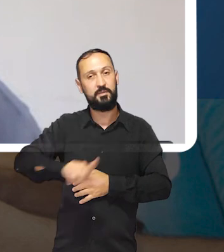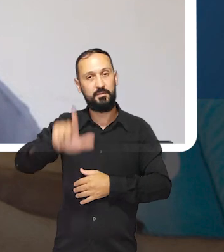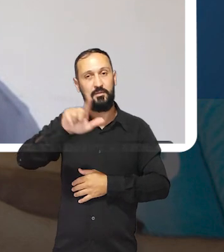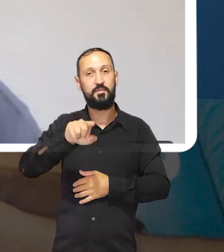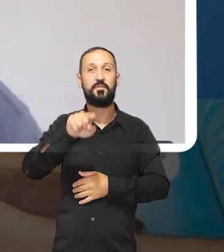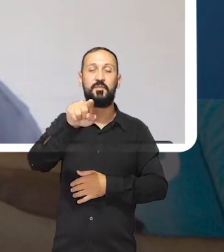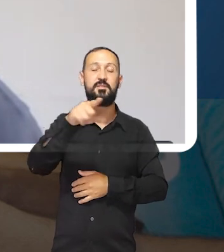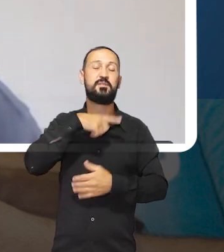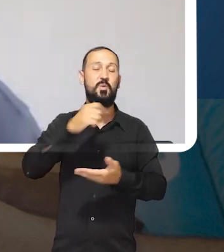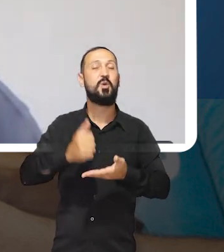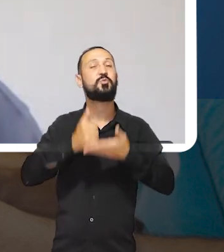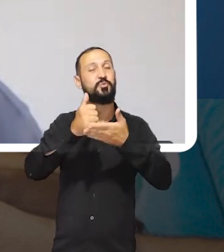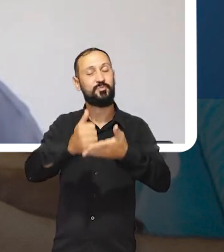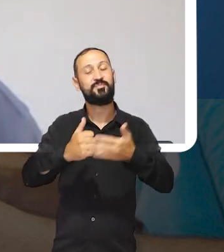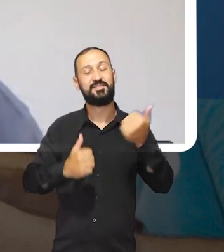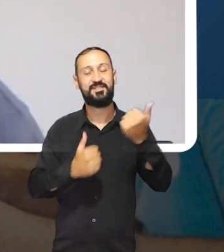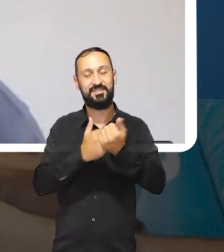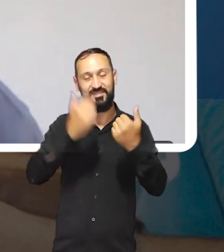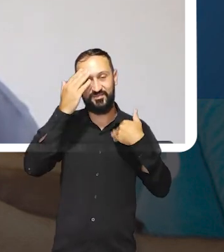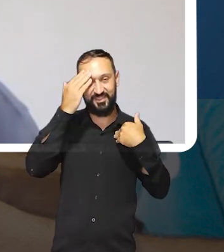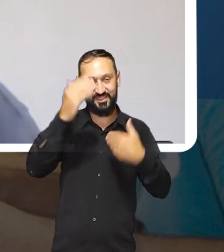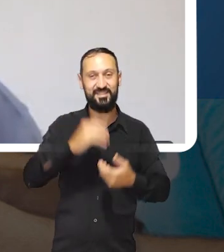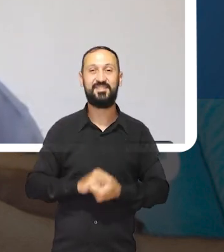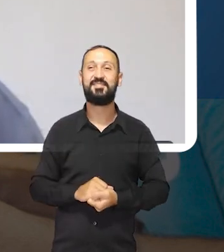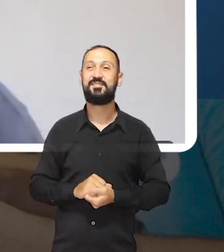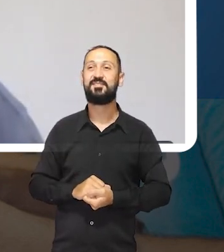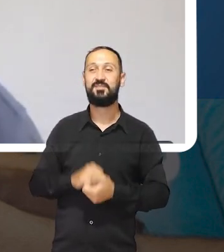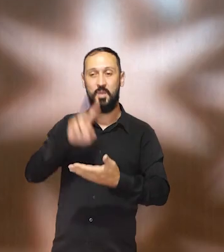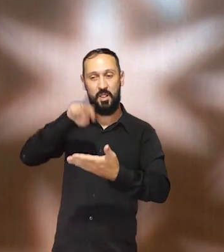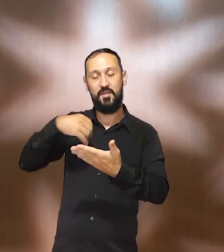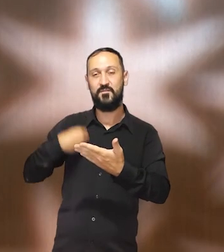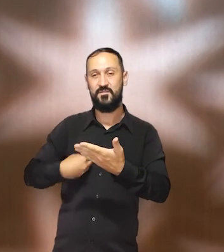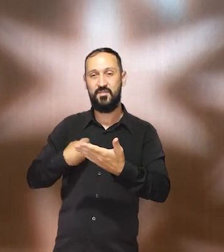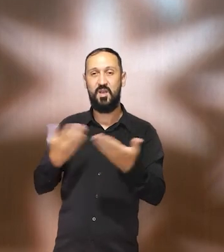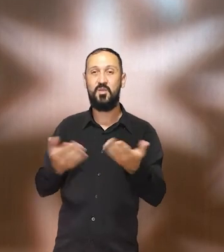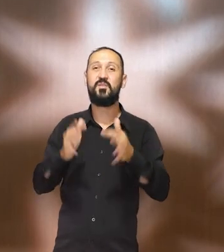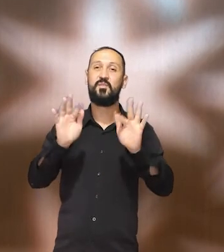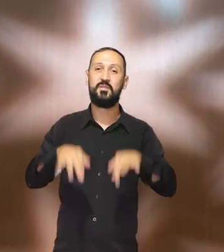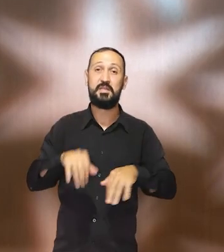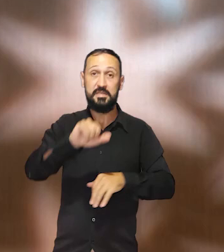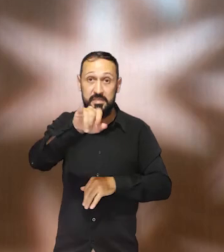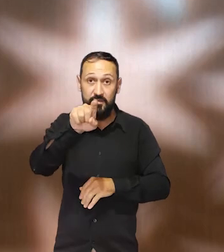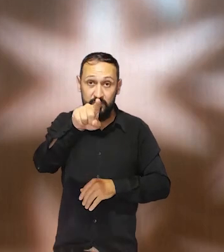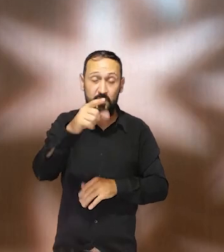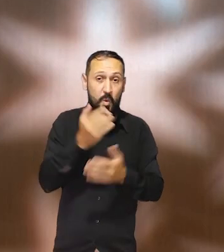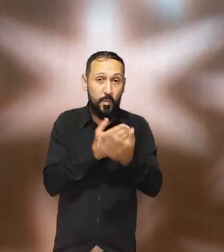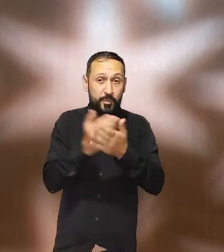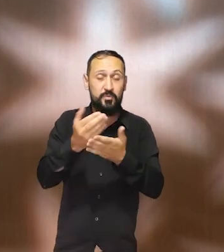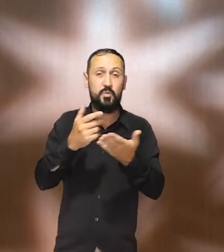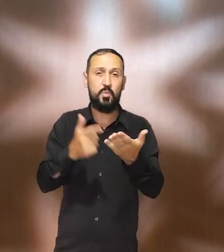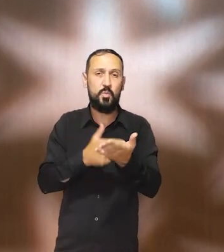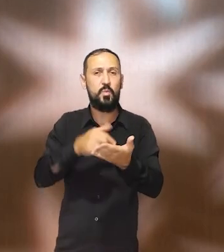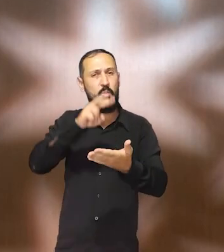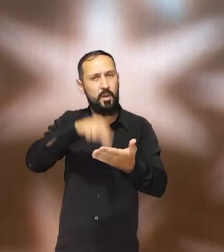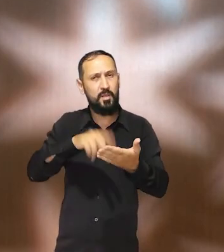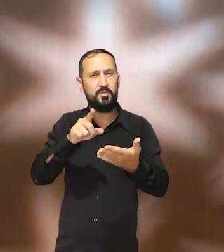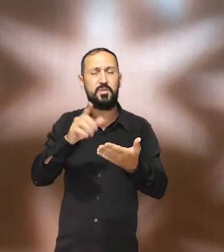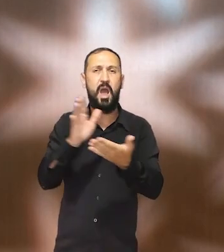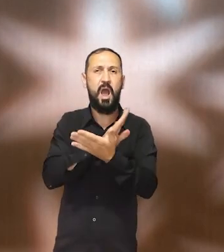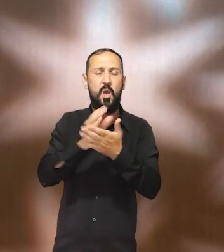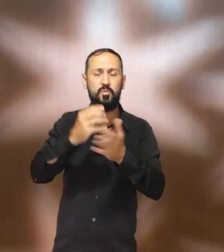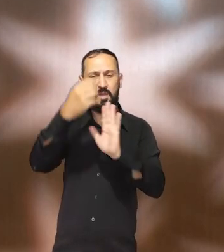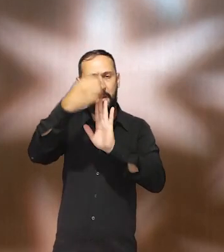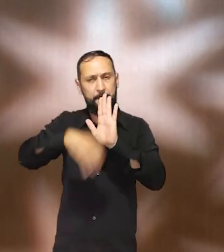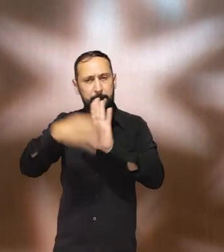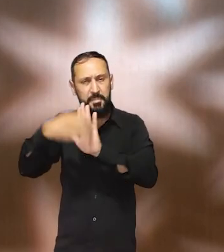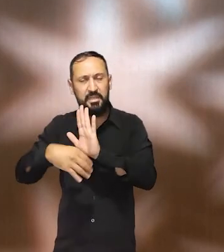realmente à literatura e vocês estão contribuindo com ele. Muito obrigado. O Ler é Viver fica por aqui. E se você começou a ler um livro,